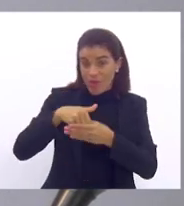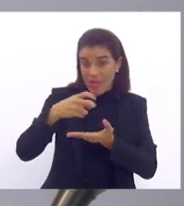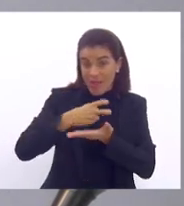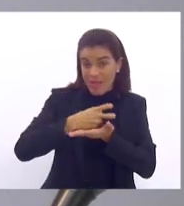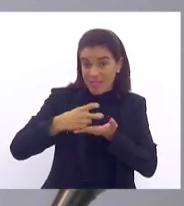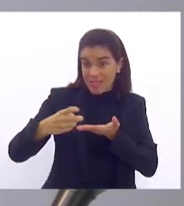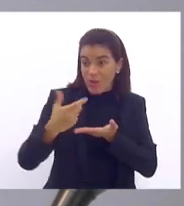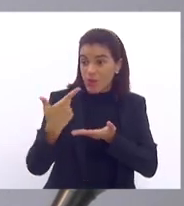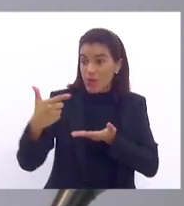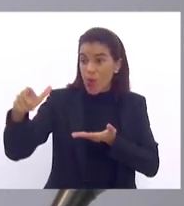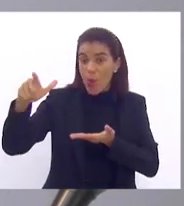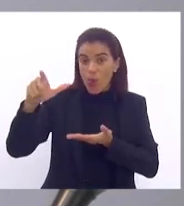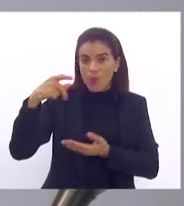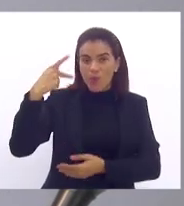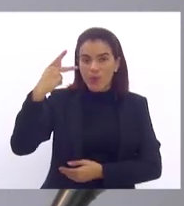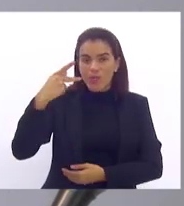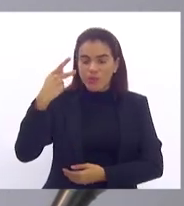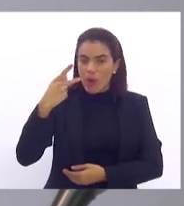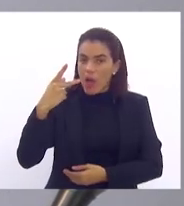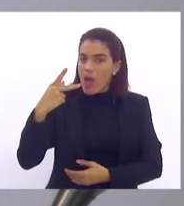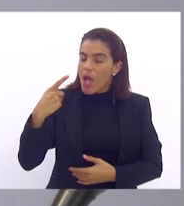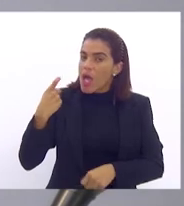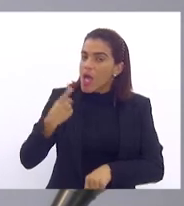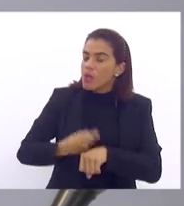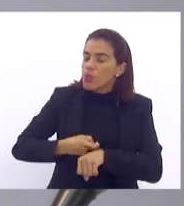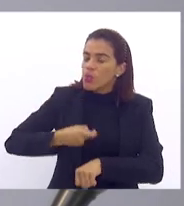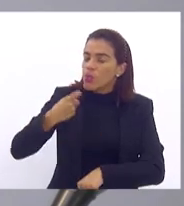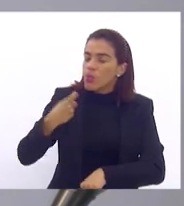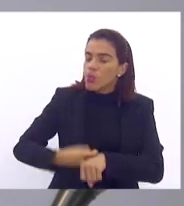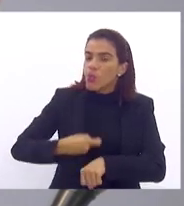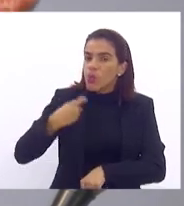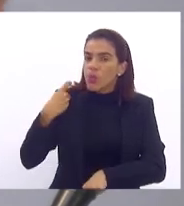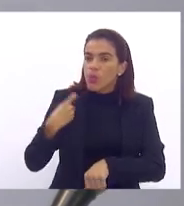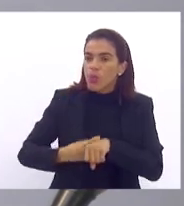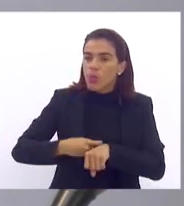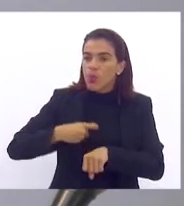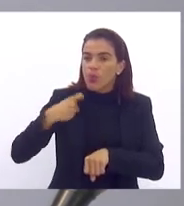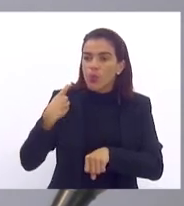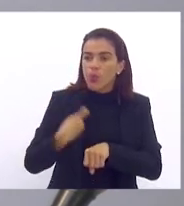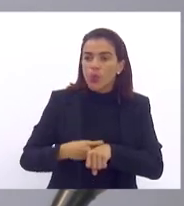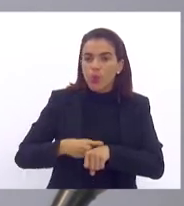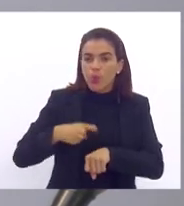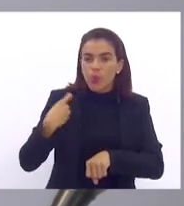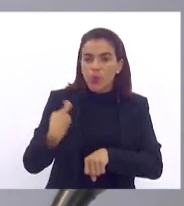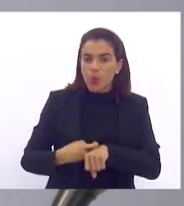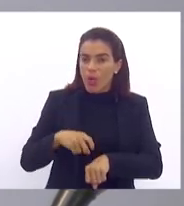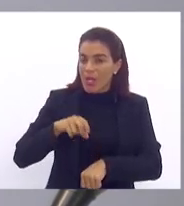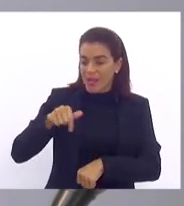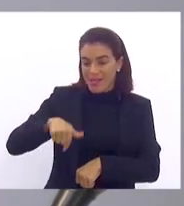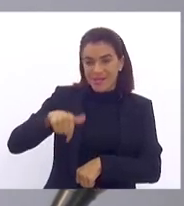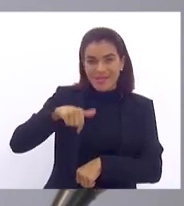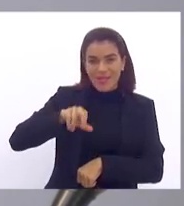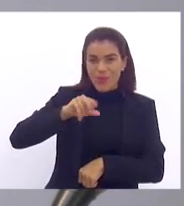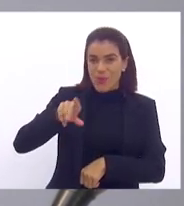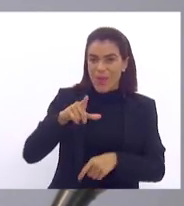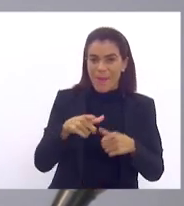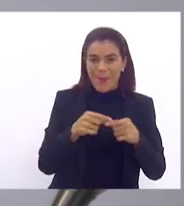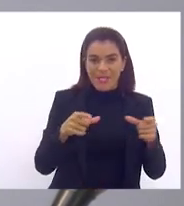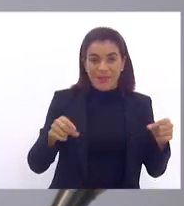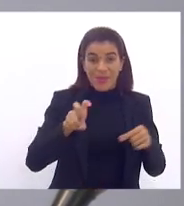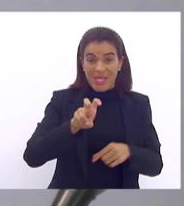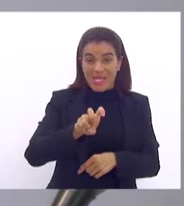de outro é muito duro isso aqui não é Brasília não são